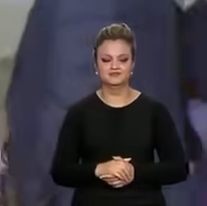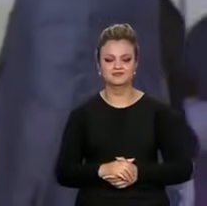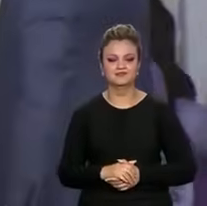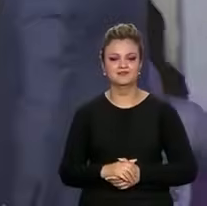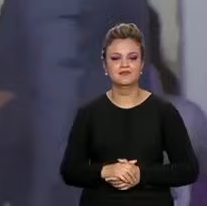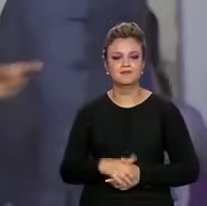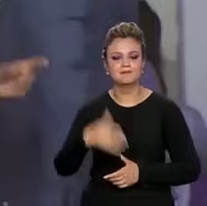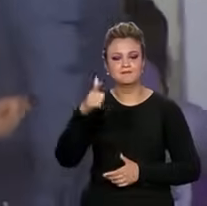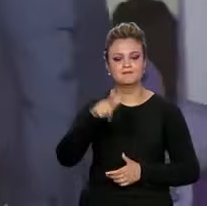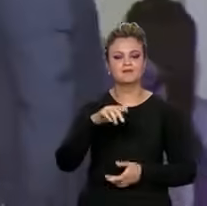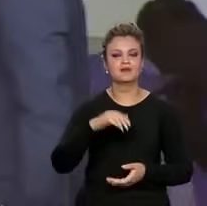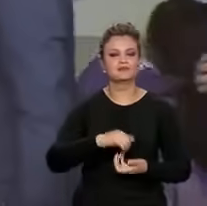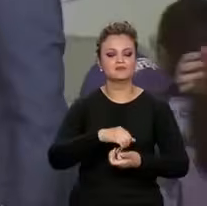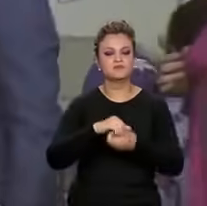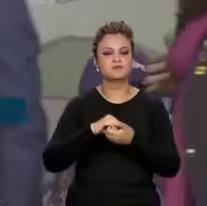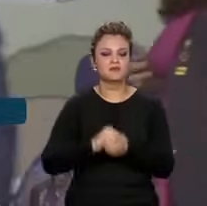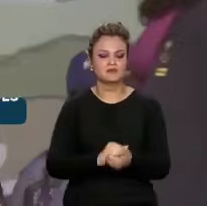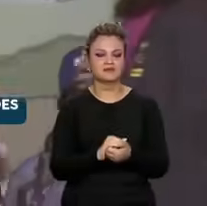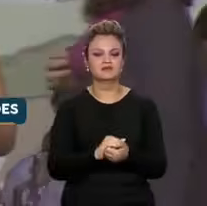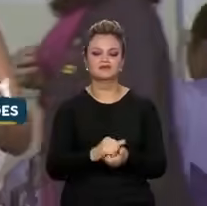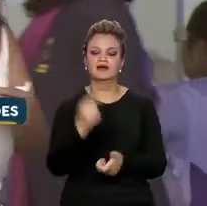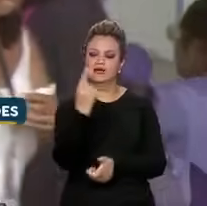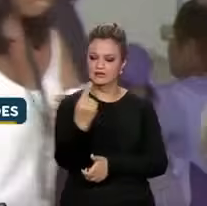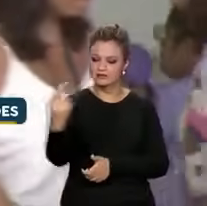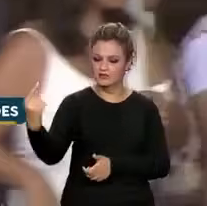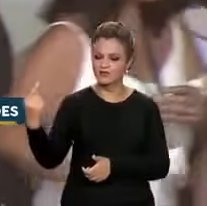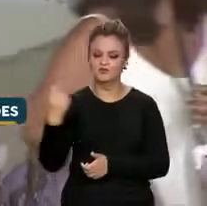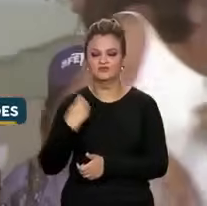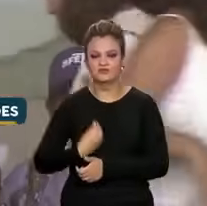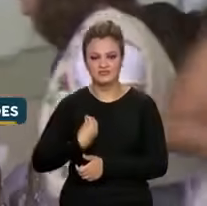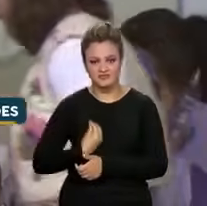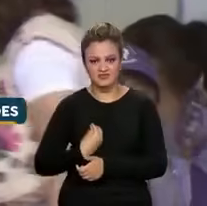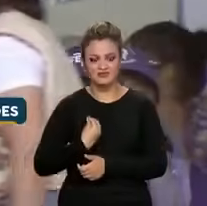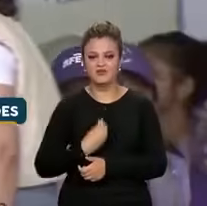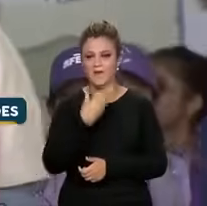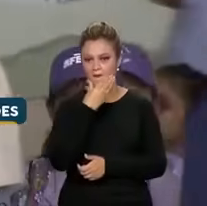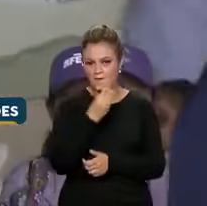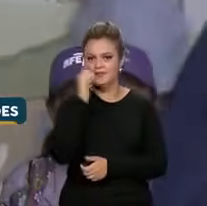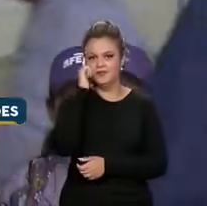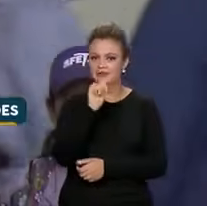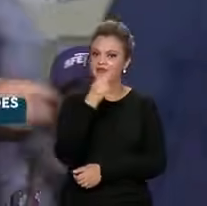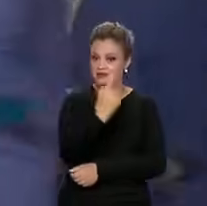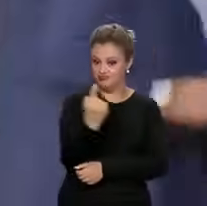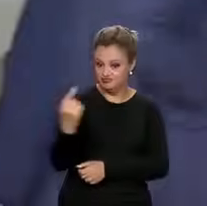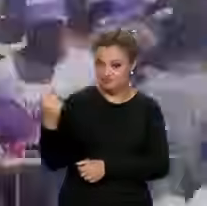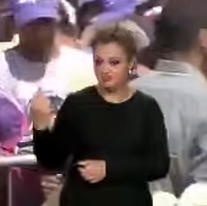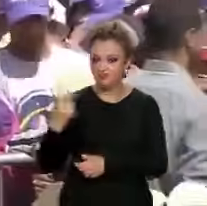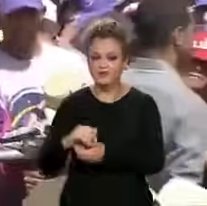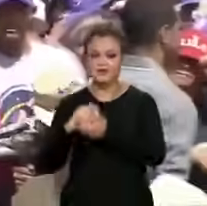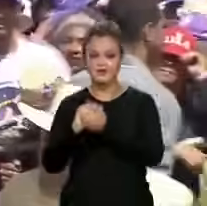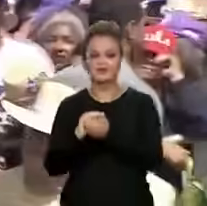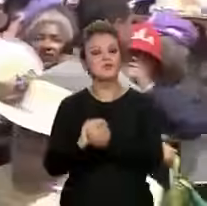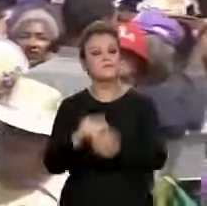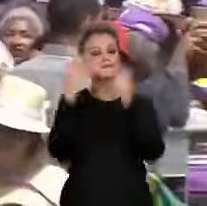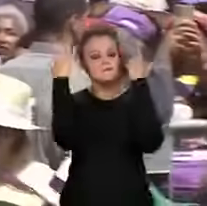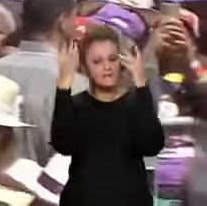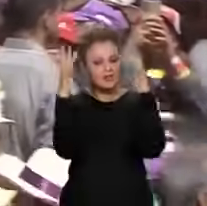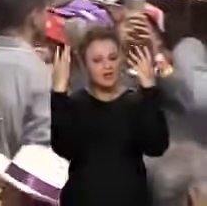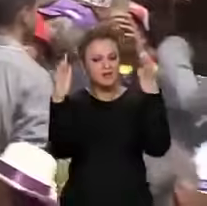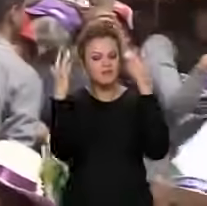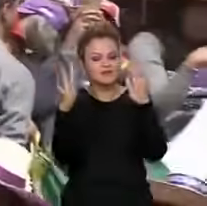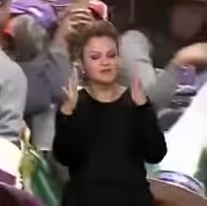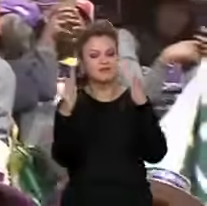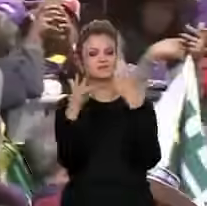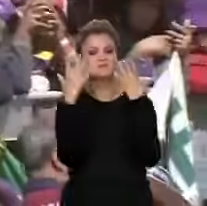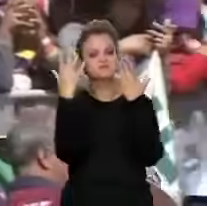quero cumprimentar cada uma de vocês cada um de vocês e parabenizá-las e